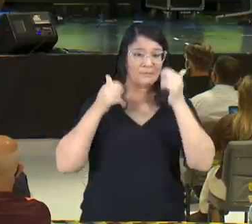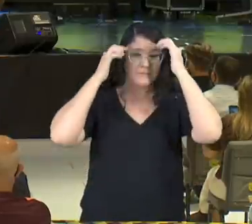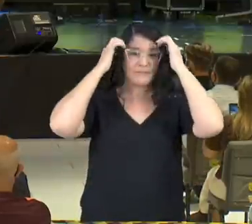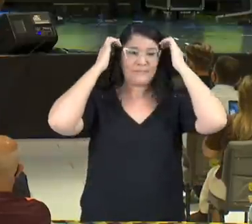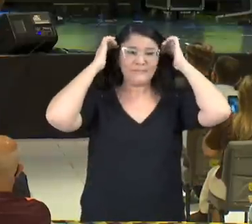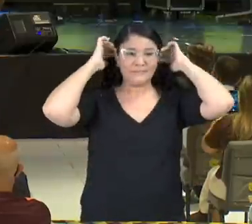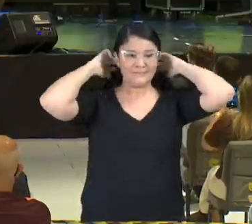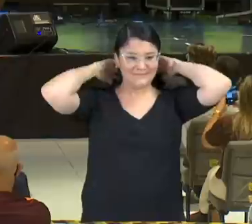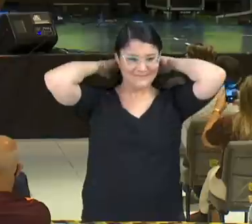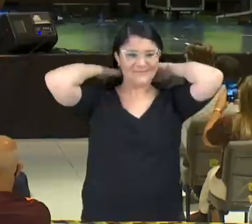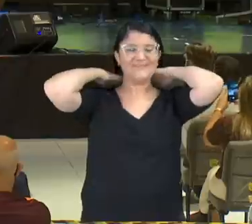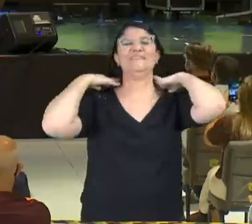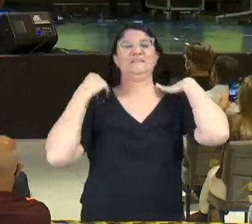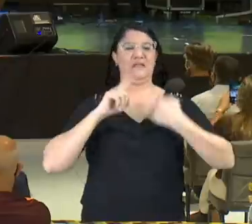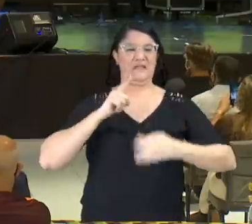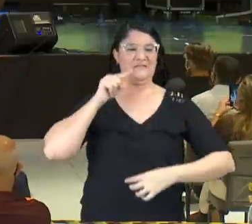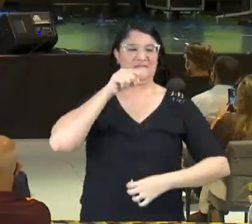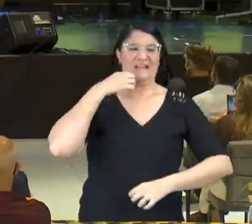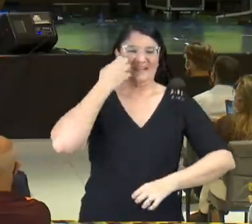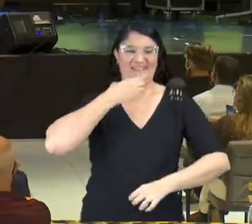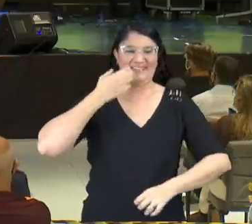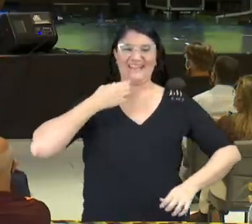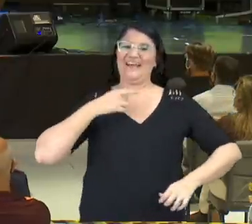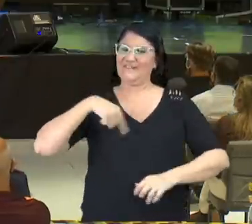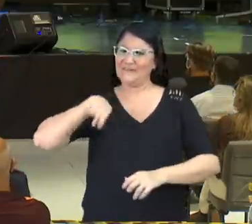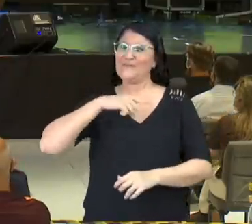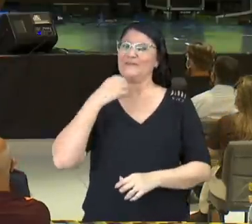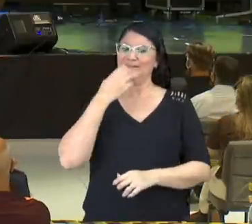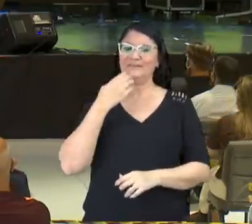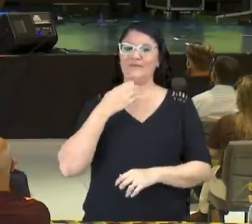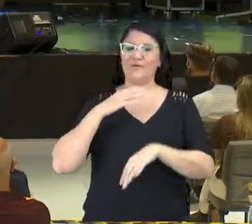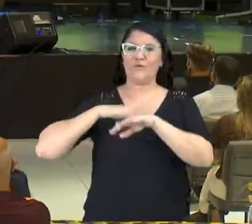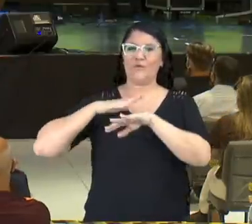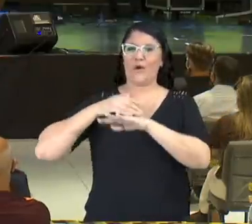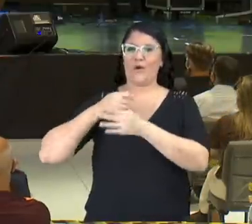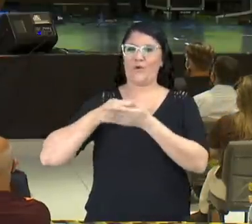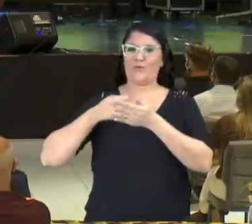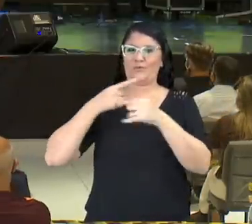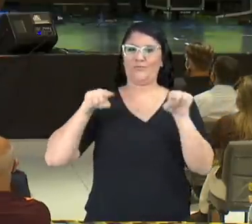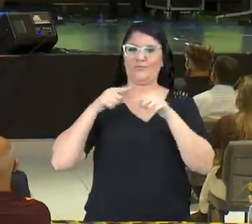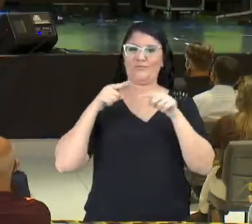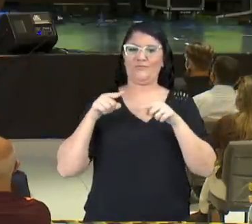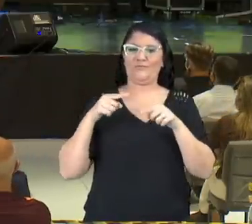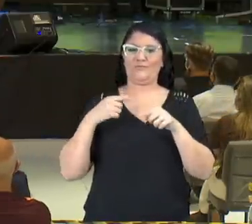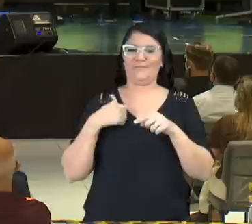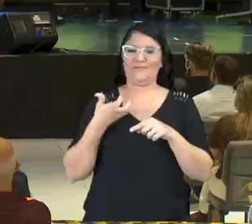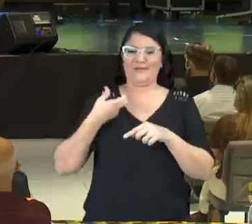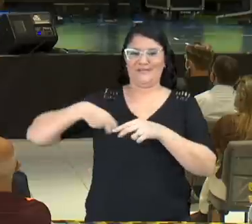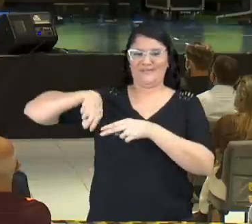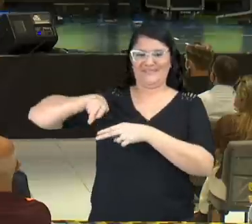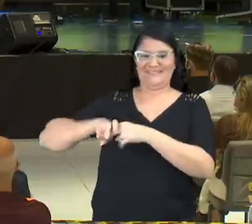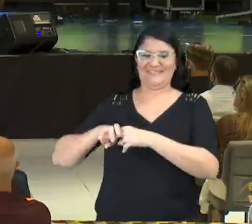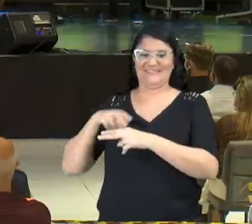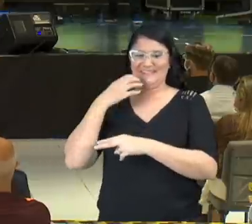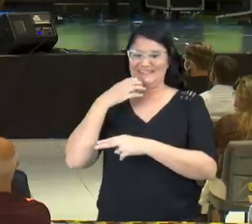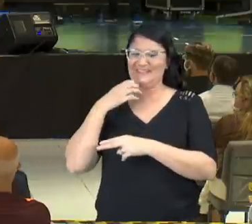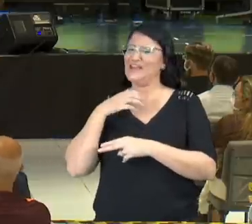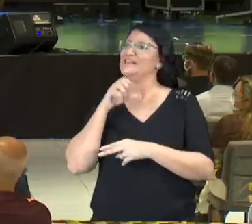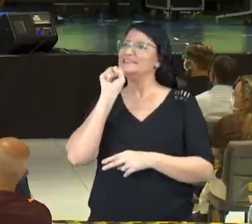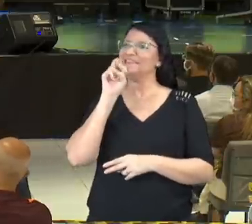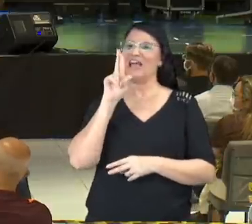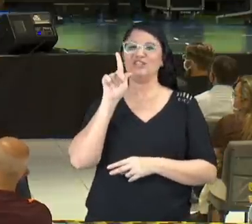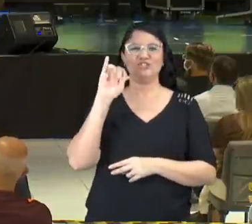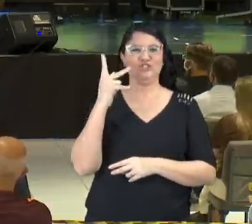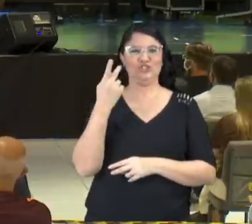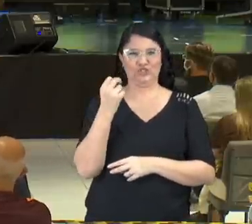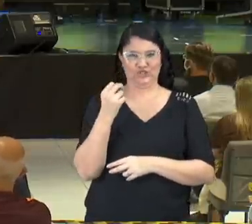Não, você vai cantar. Hoje o autor da música disse, eu quero ir só cultuar, não vou fazer nada. Só louvar a